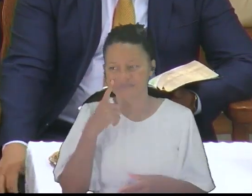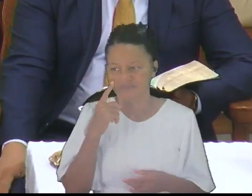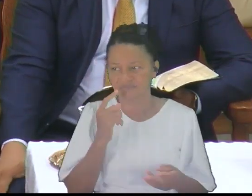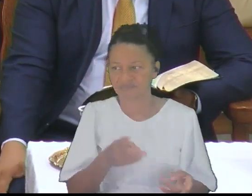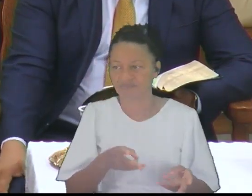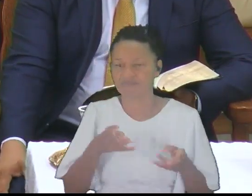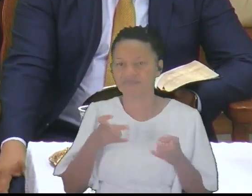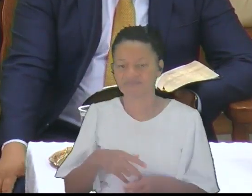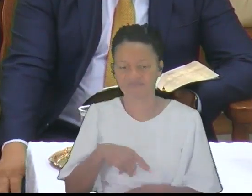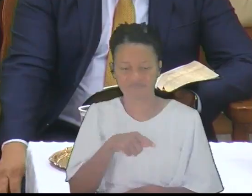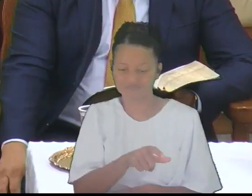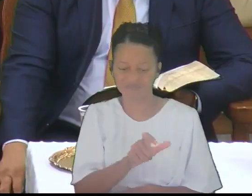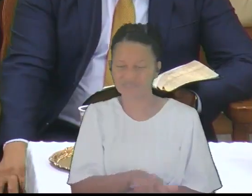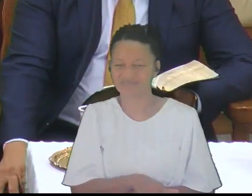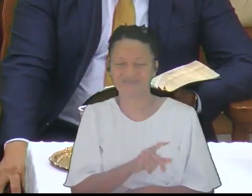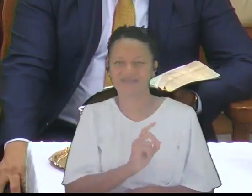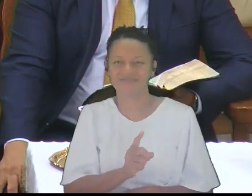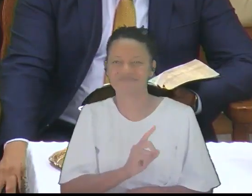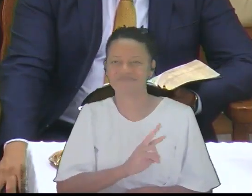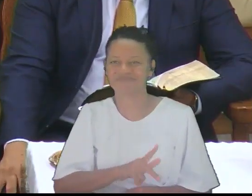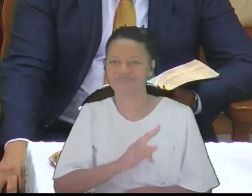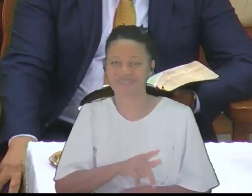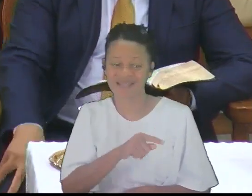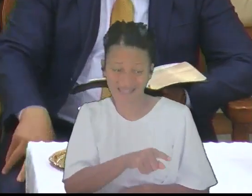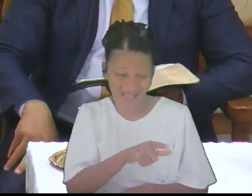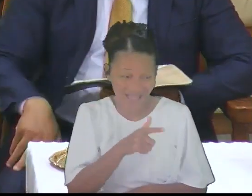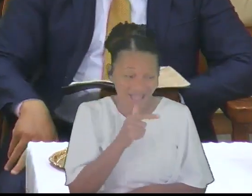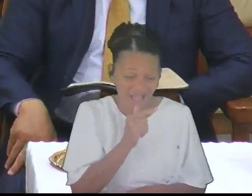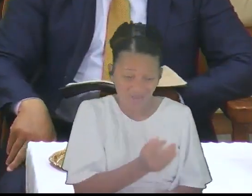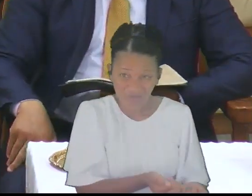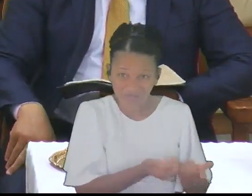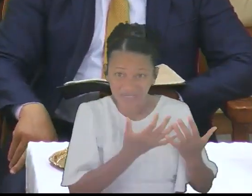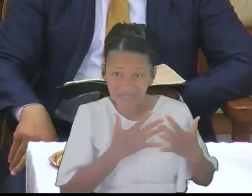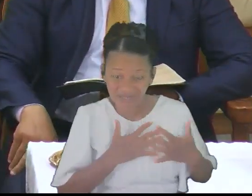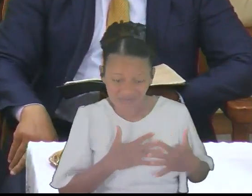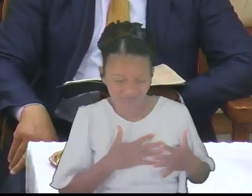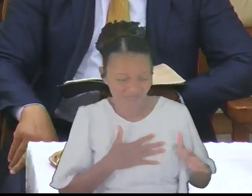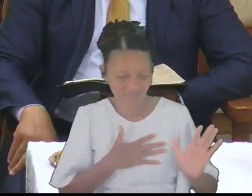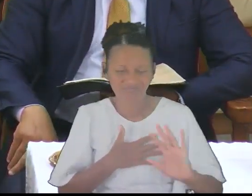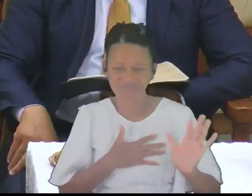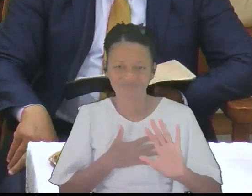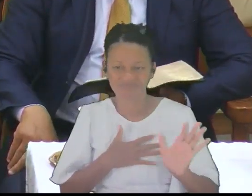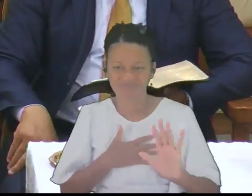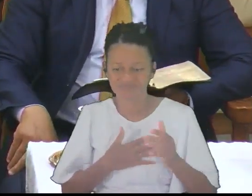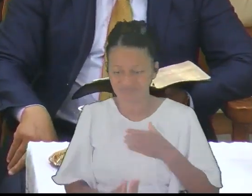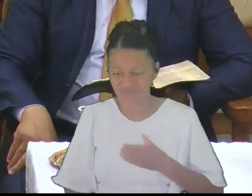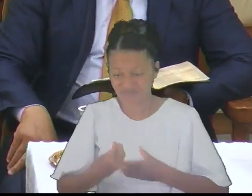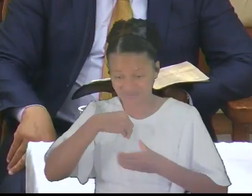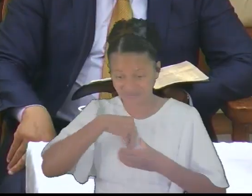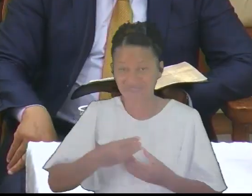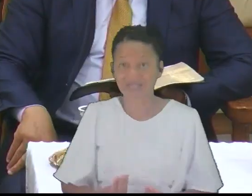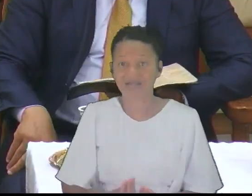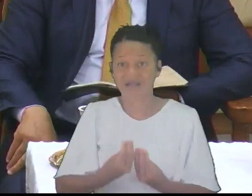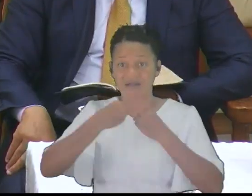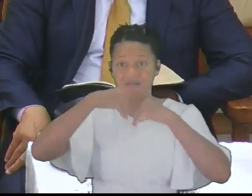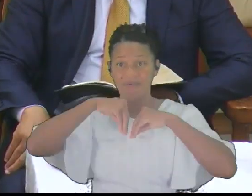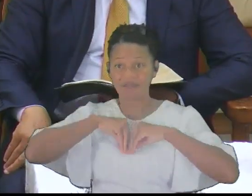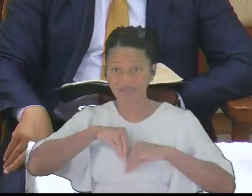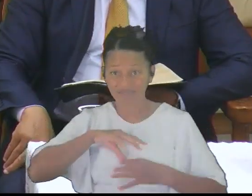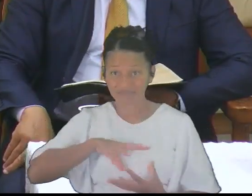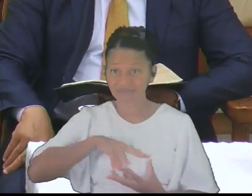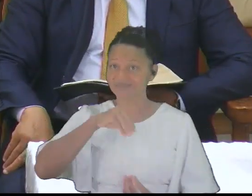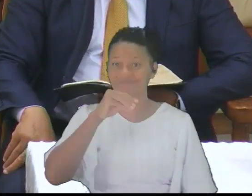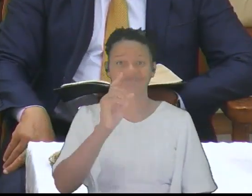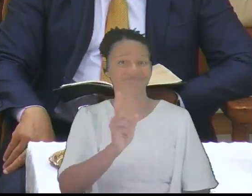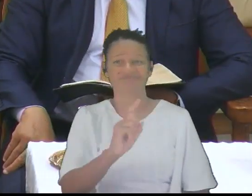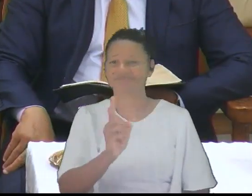não é aquela água não, irmão. Aquela água não limpa pecado não. Aquela água não entra na alma. Aquela água não purifica.